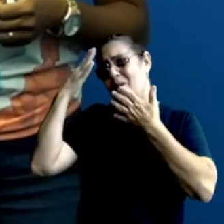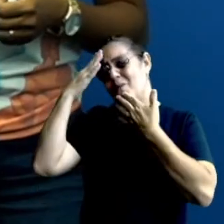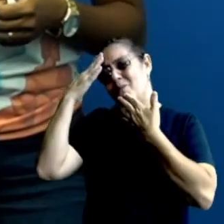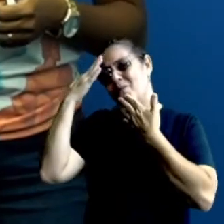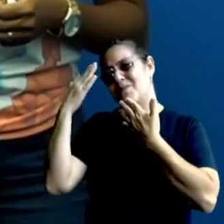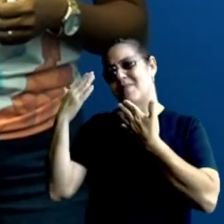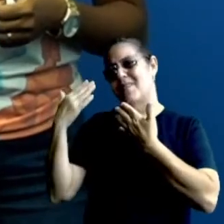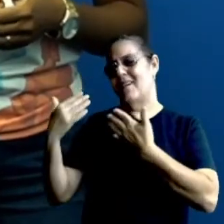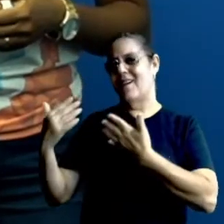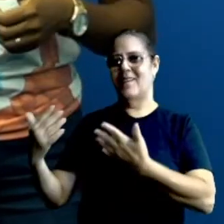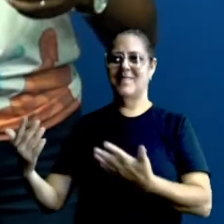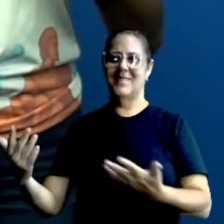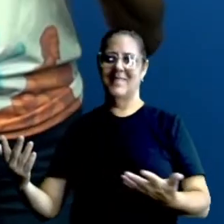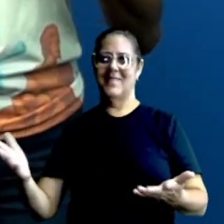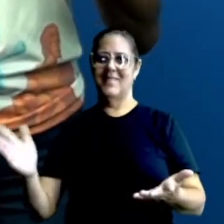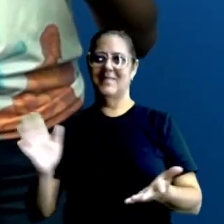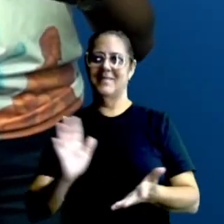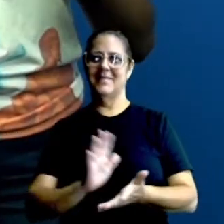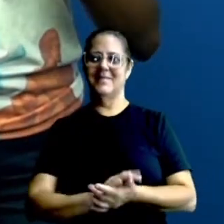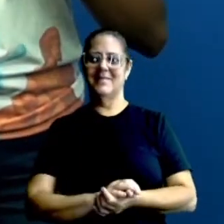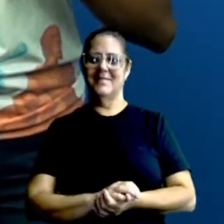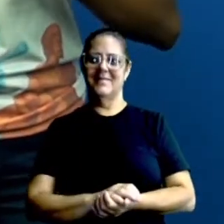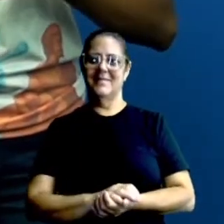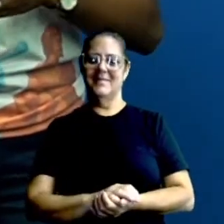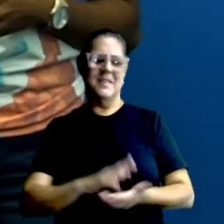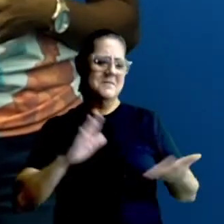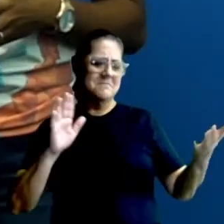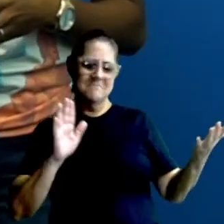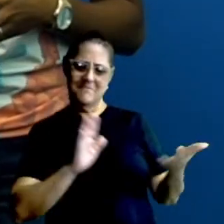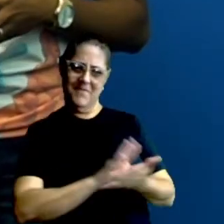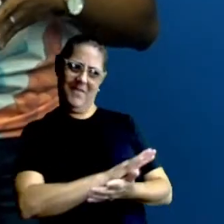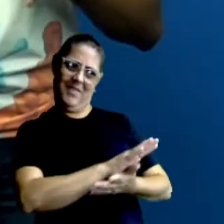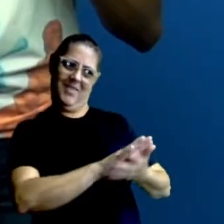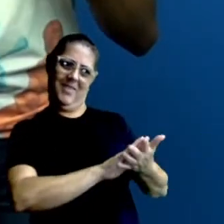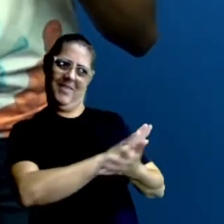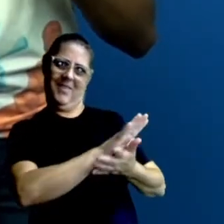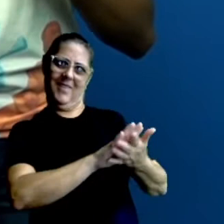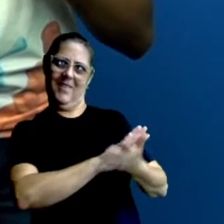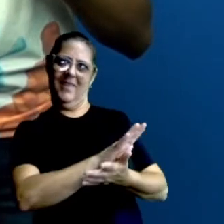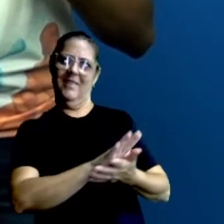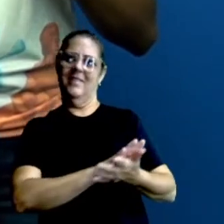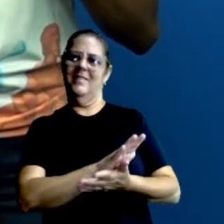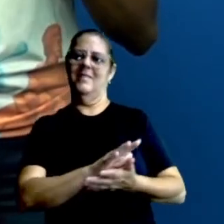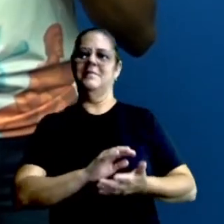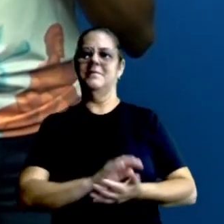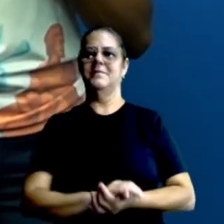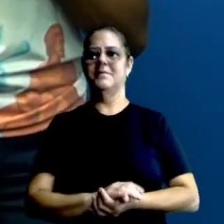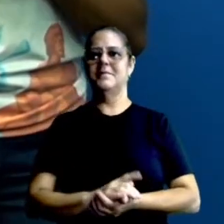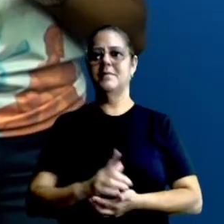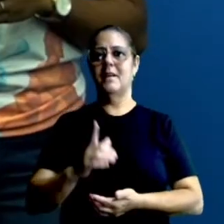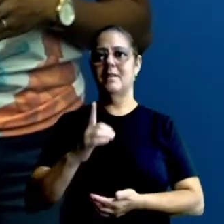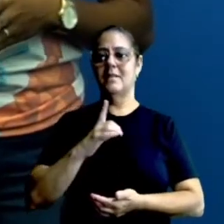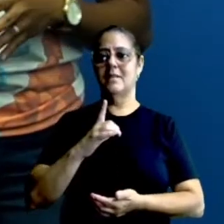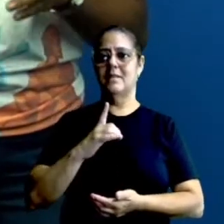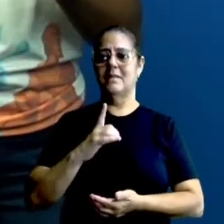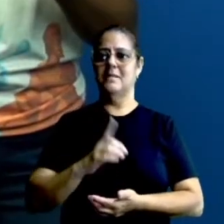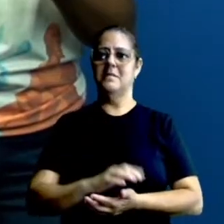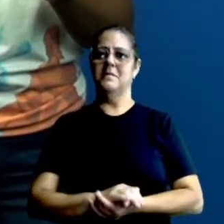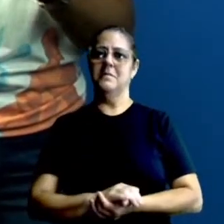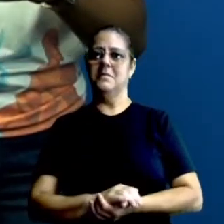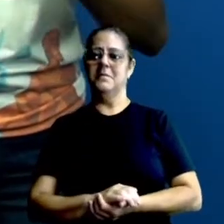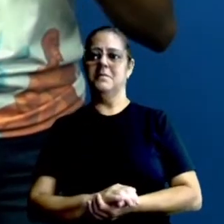ó your Girl Khan de que entregou que é usinada e outra coisa temos aí o